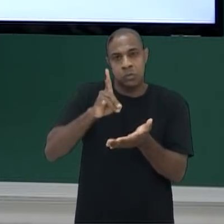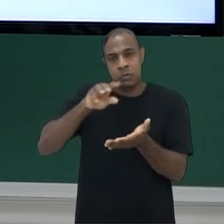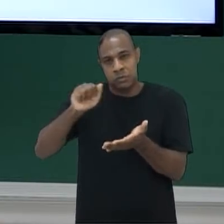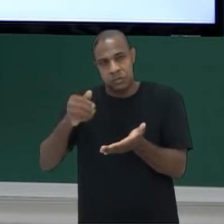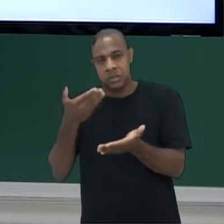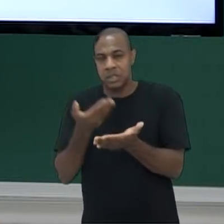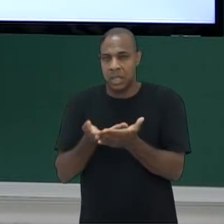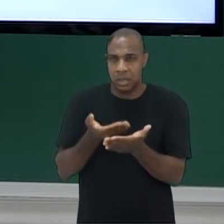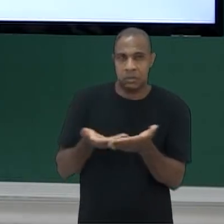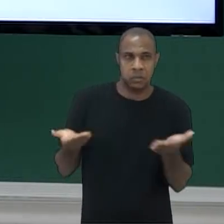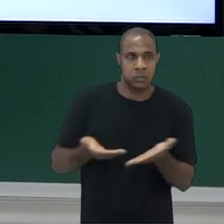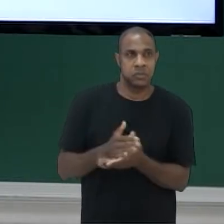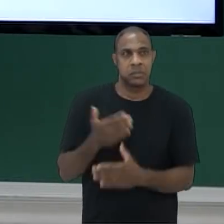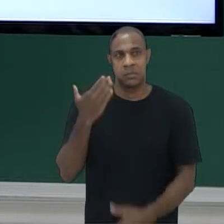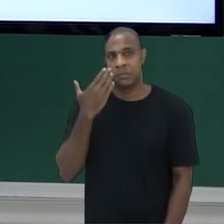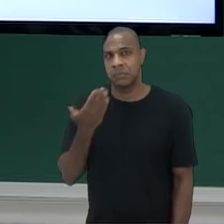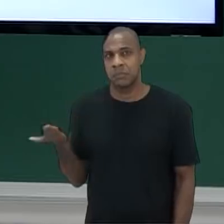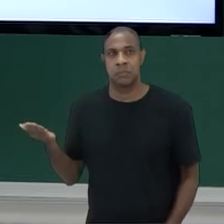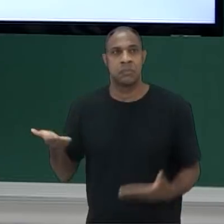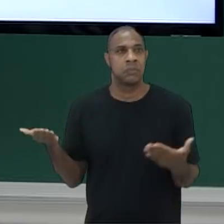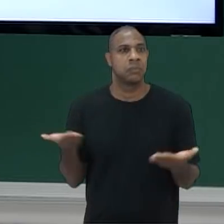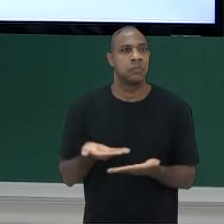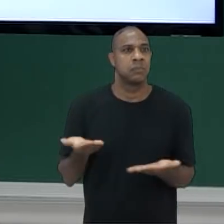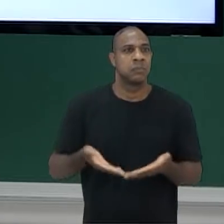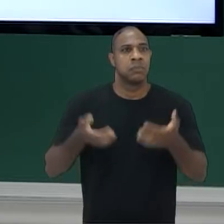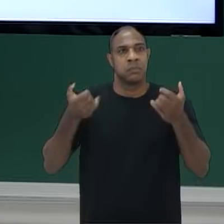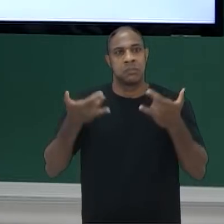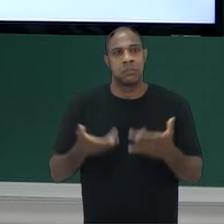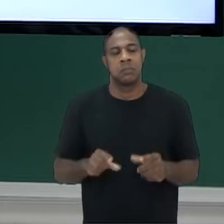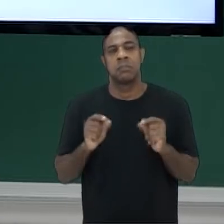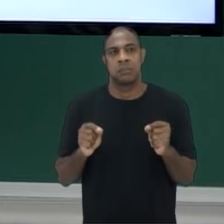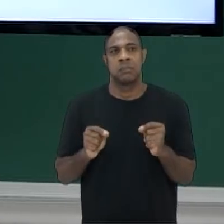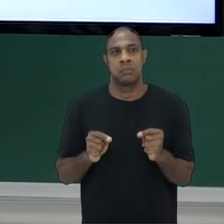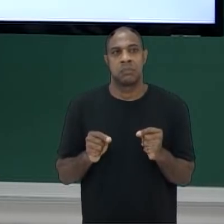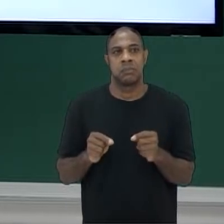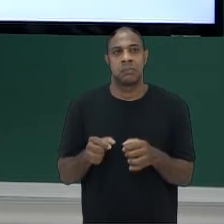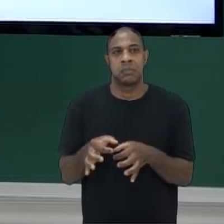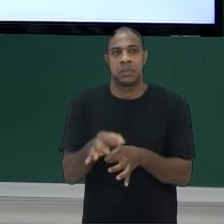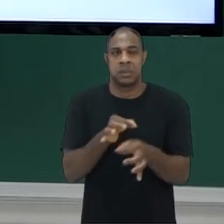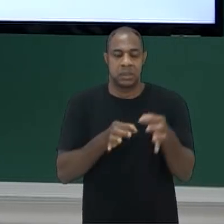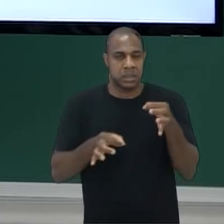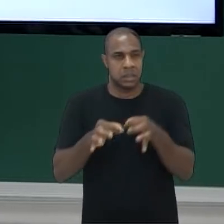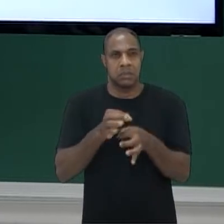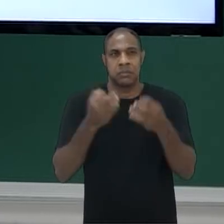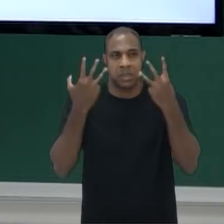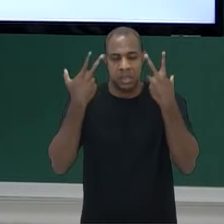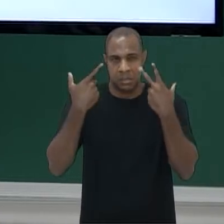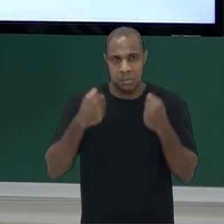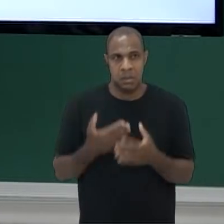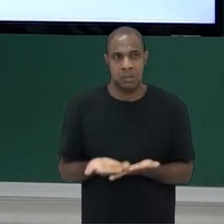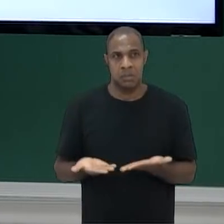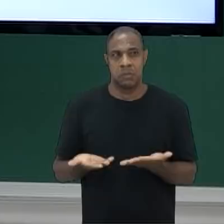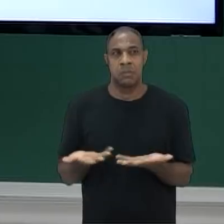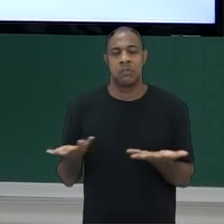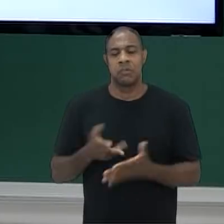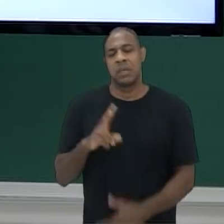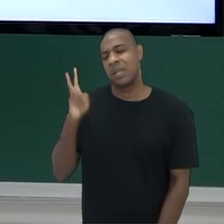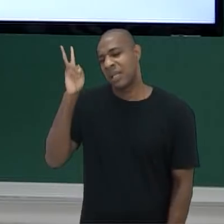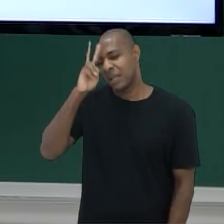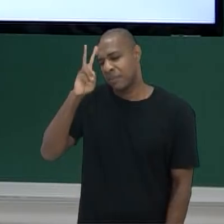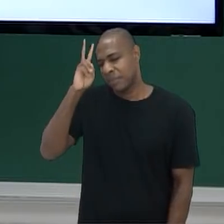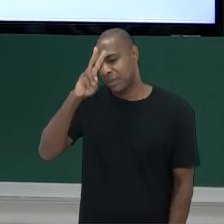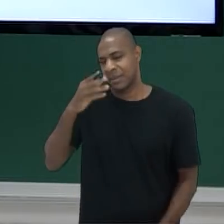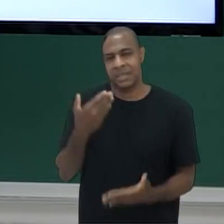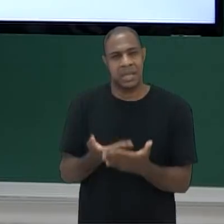colocou o tema. Então vamos dar uma olhada? Hoje nós falamos sobre célula do tipo animal. Mas vamos fazer um resgate da